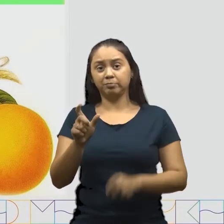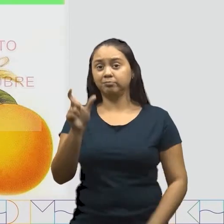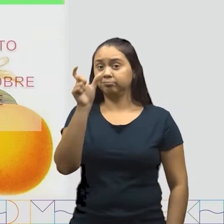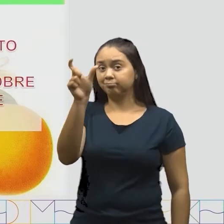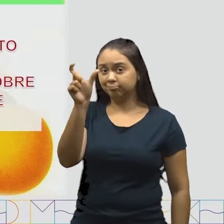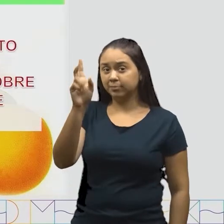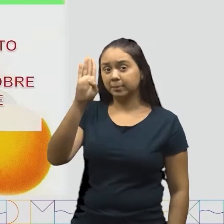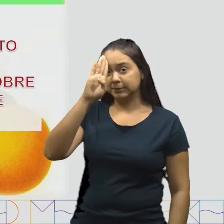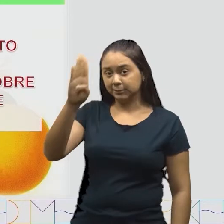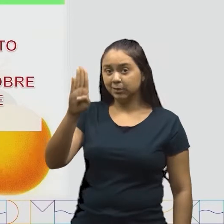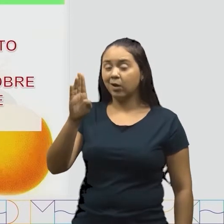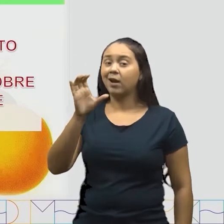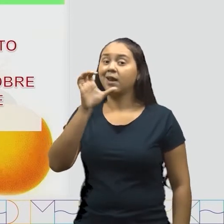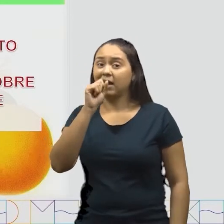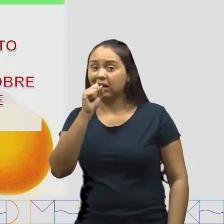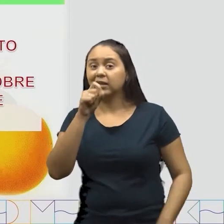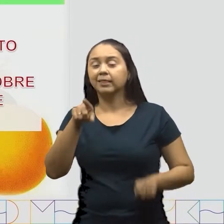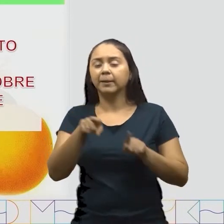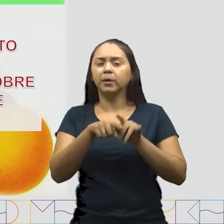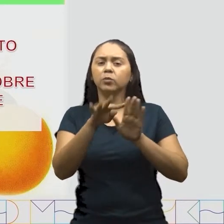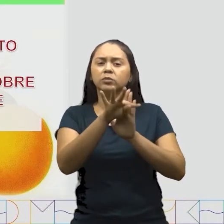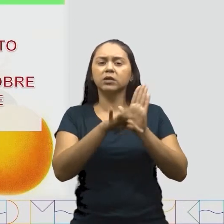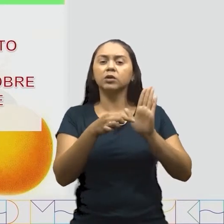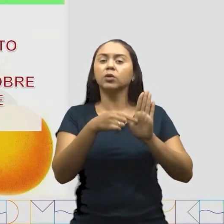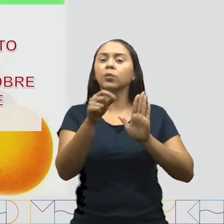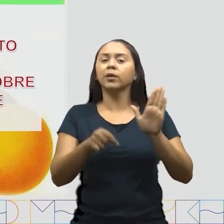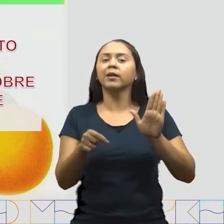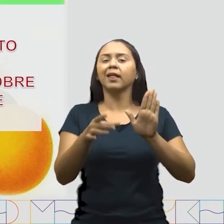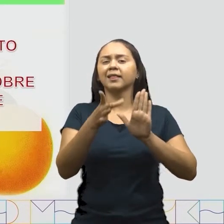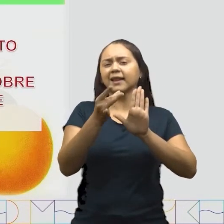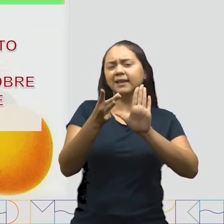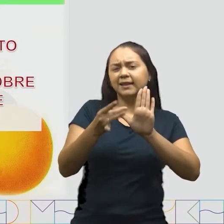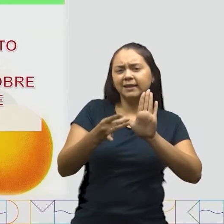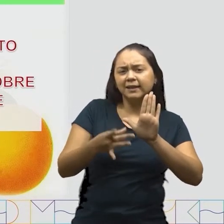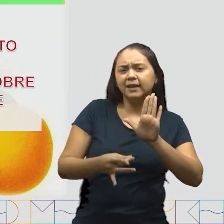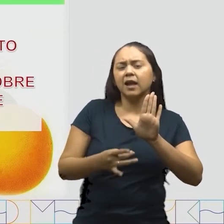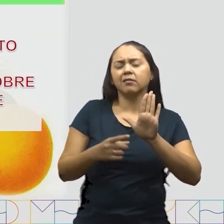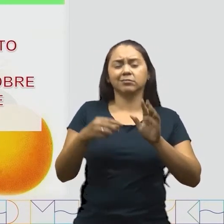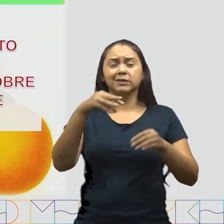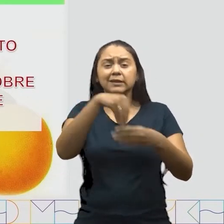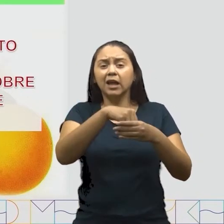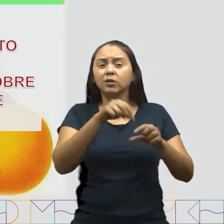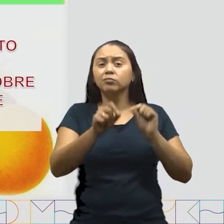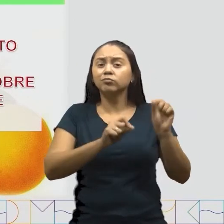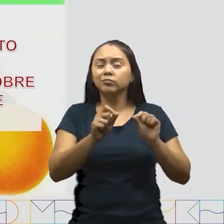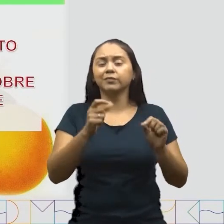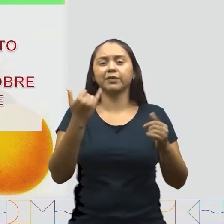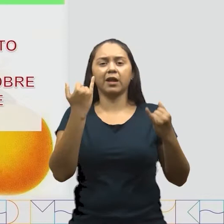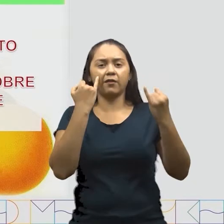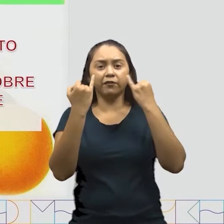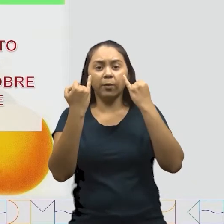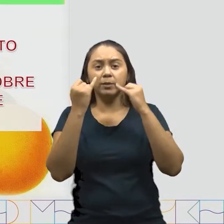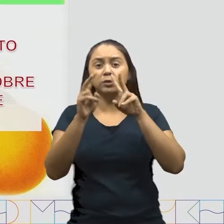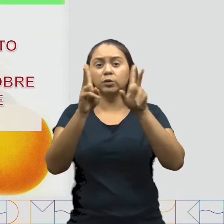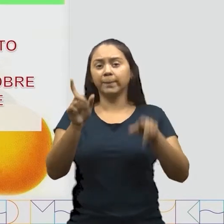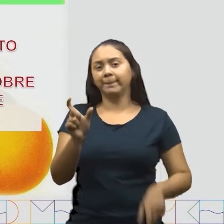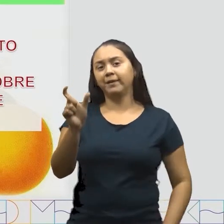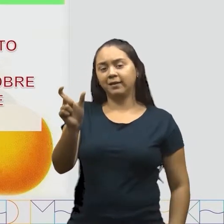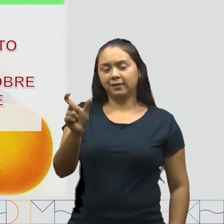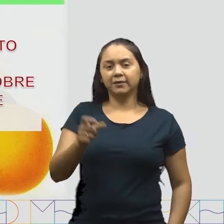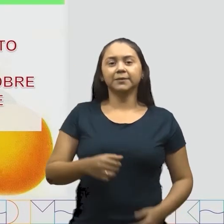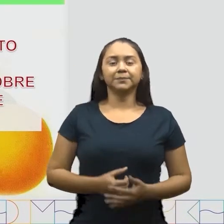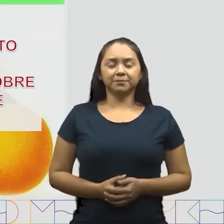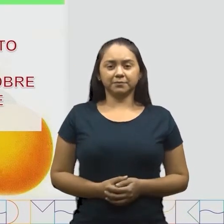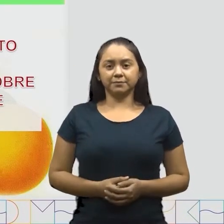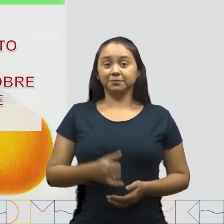destaque e o texto que vem logo em seguida, que é o corpo do texto, que são as informações sobre a palavra de entrada.